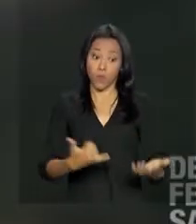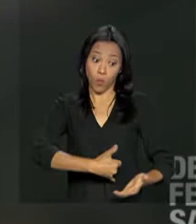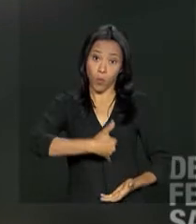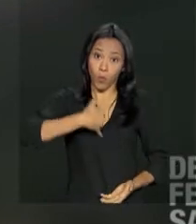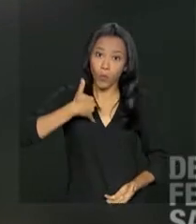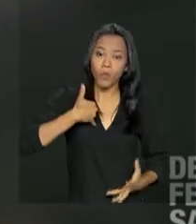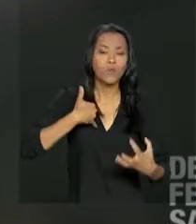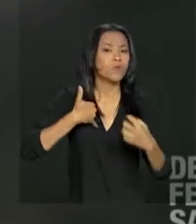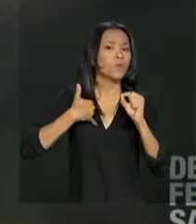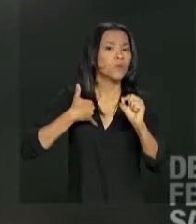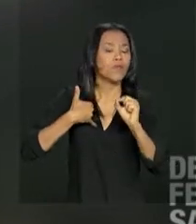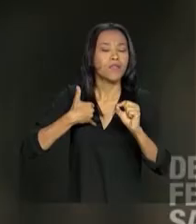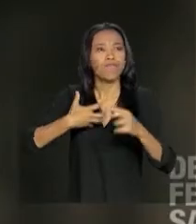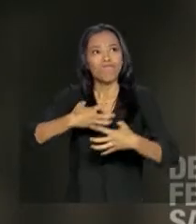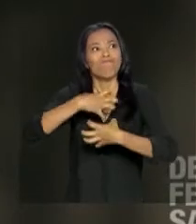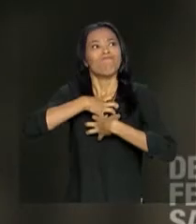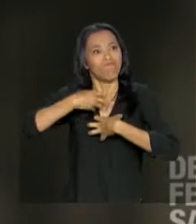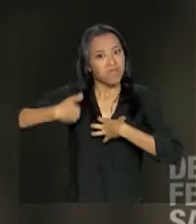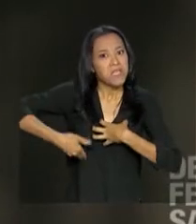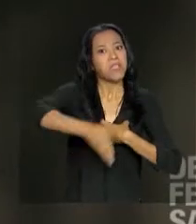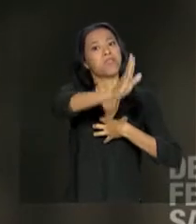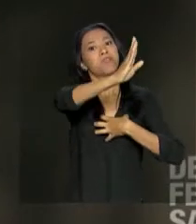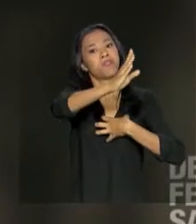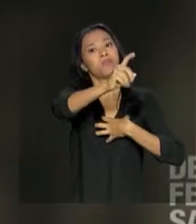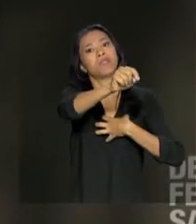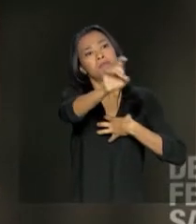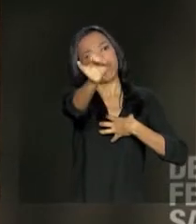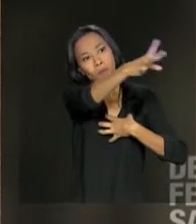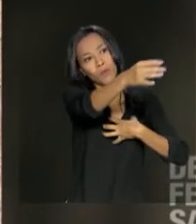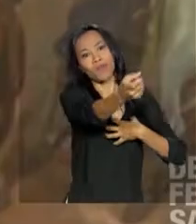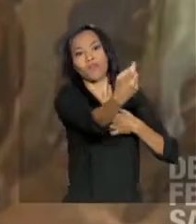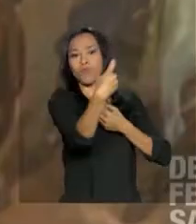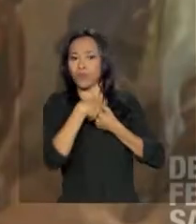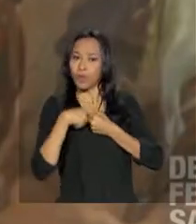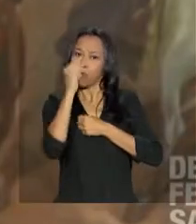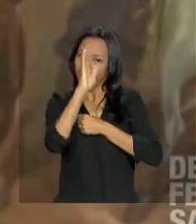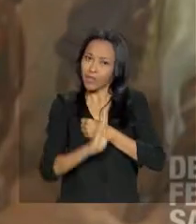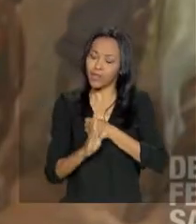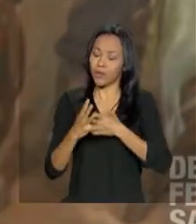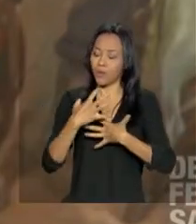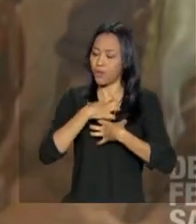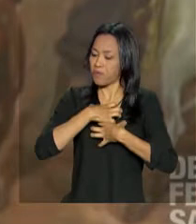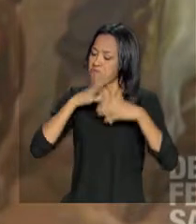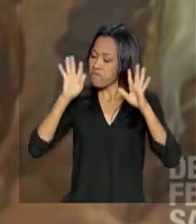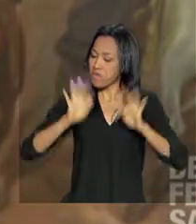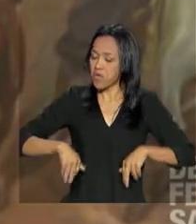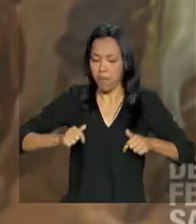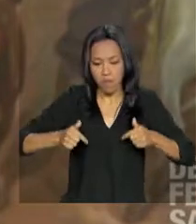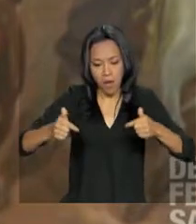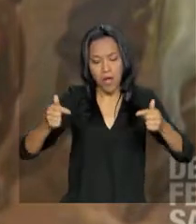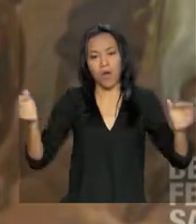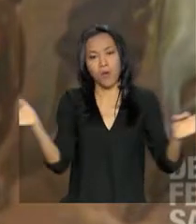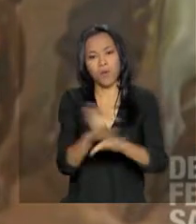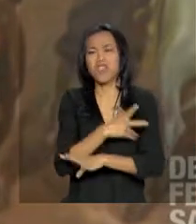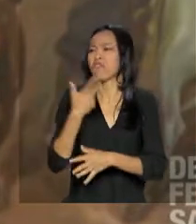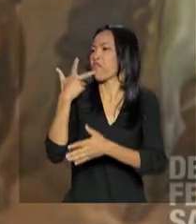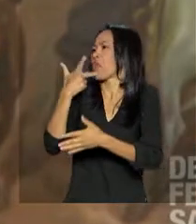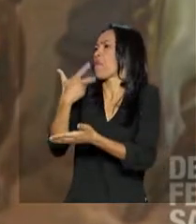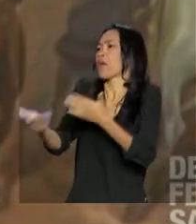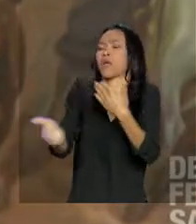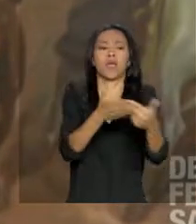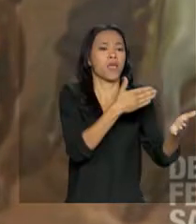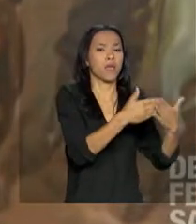maior é de ter ido, voltado com o dever cumprido, de poder um dia falar para quem quiser que eu estava